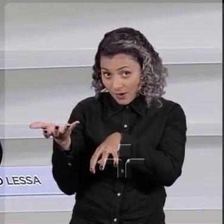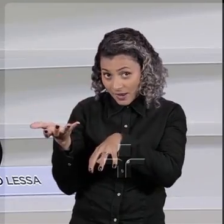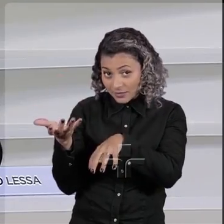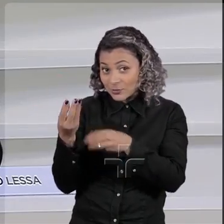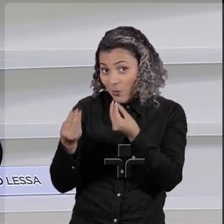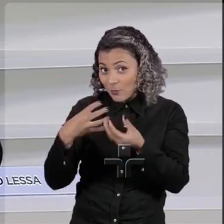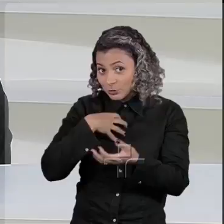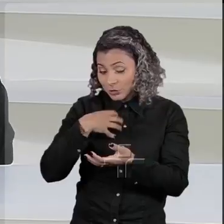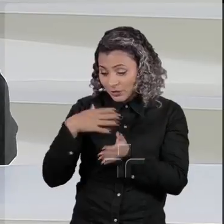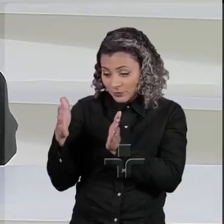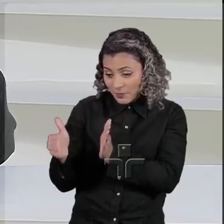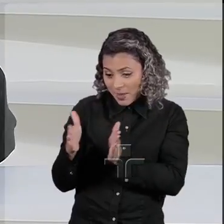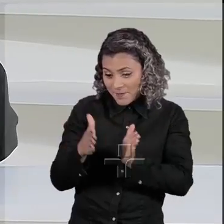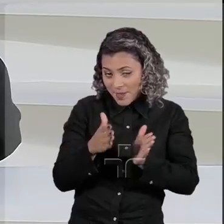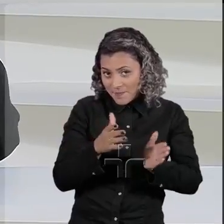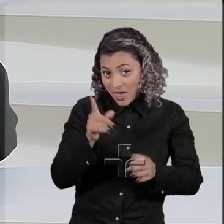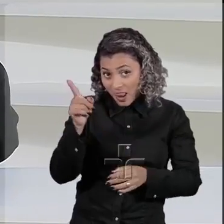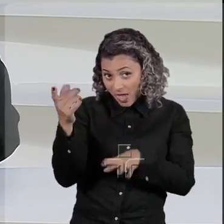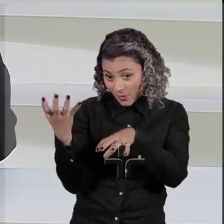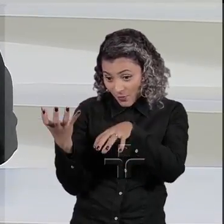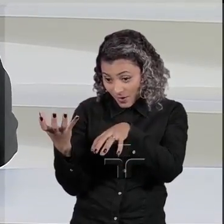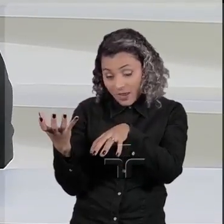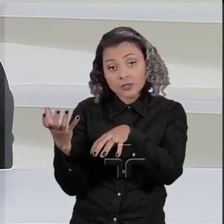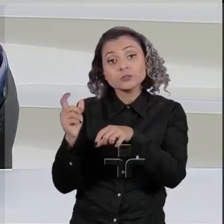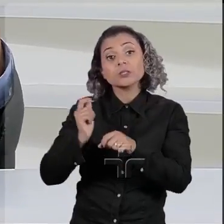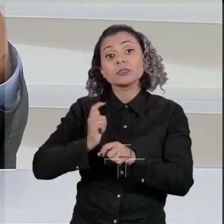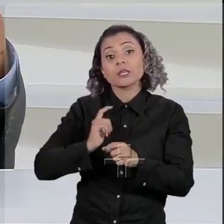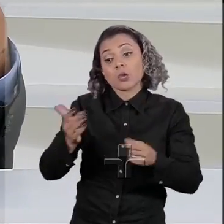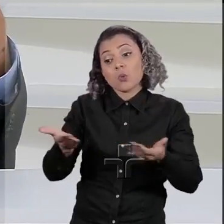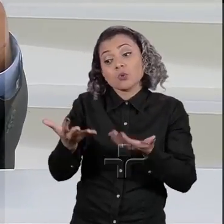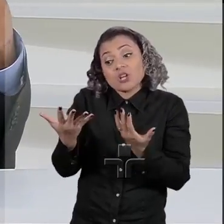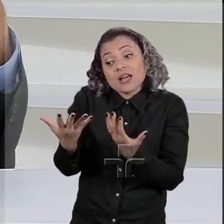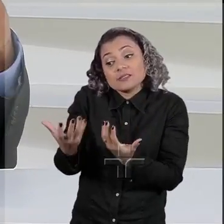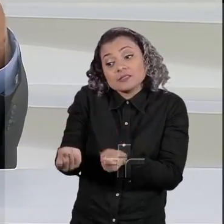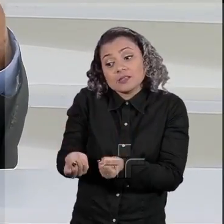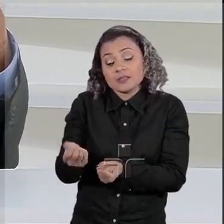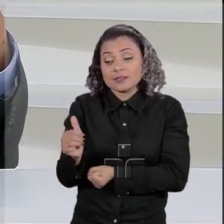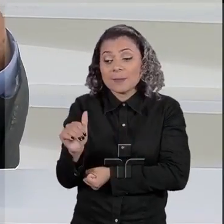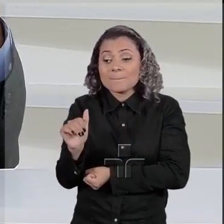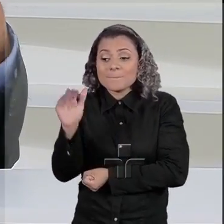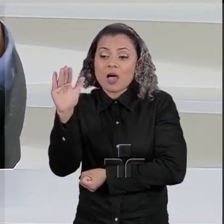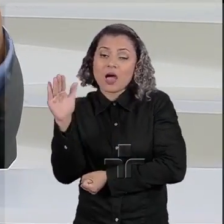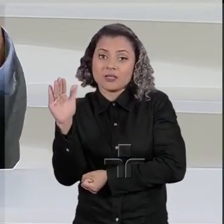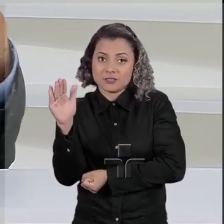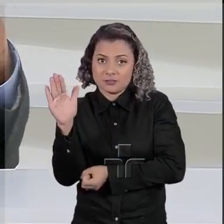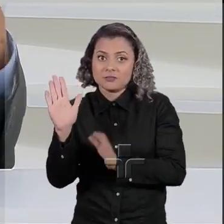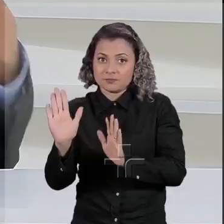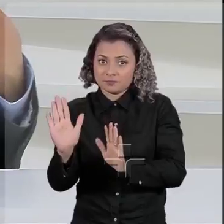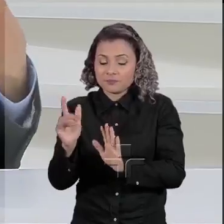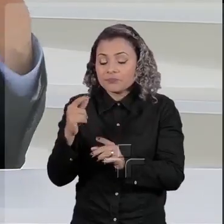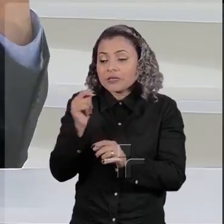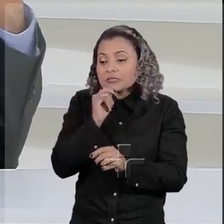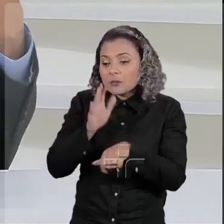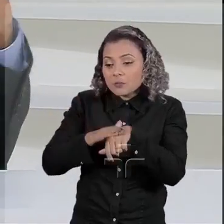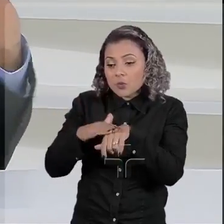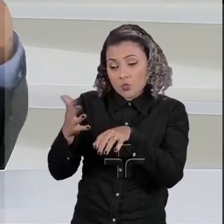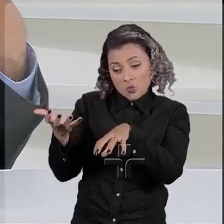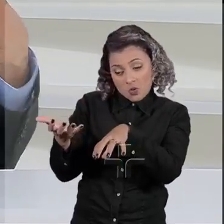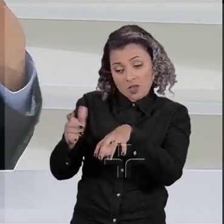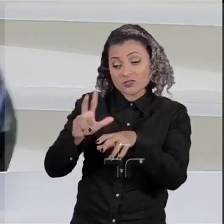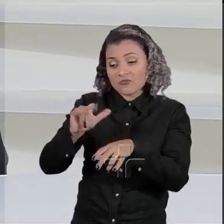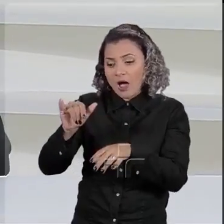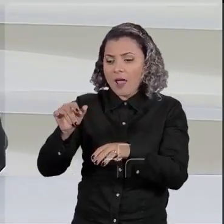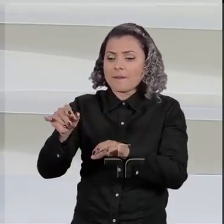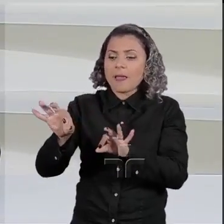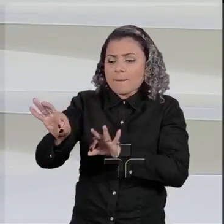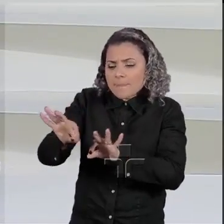está muito mais receptivo ele vai fazer muito mais eco à